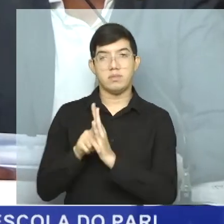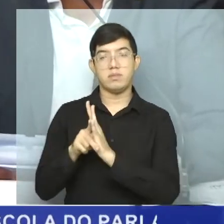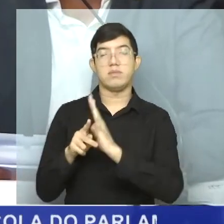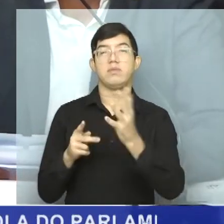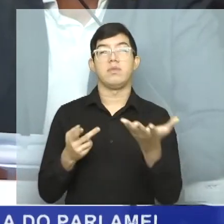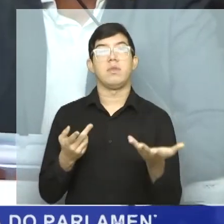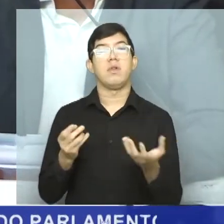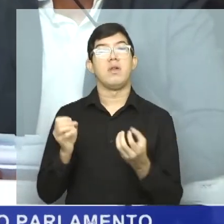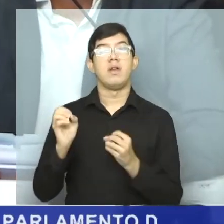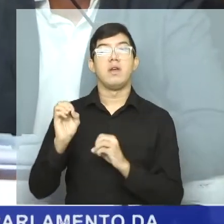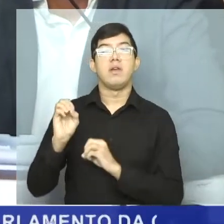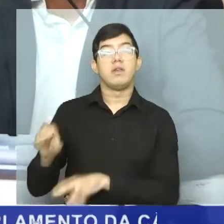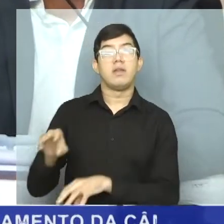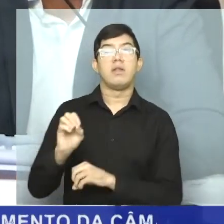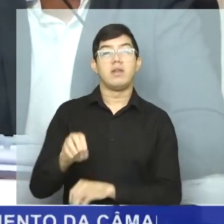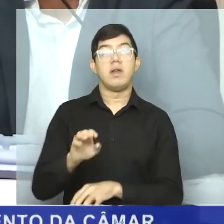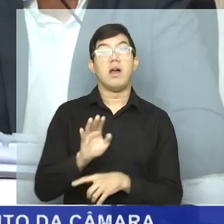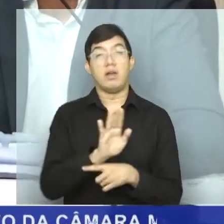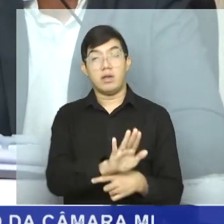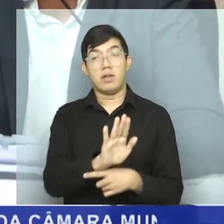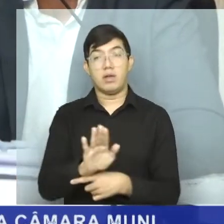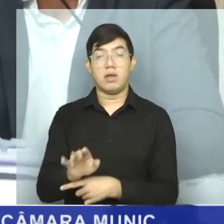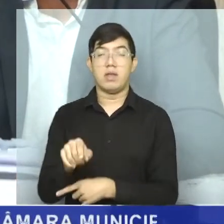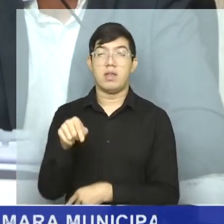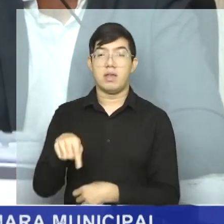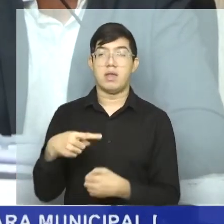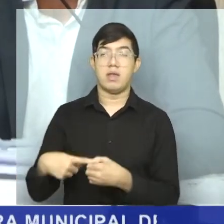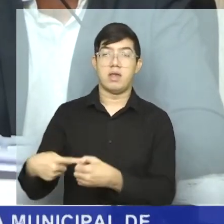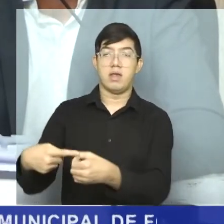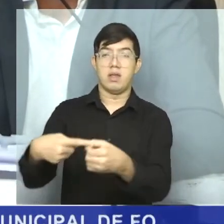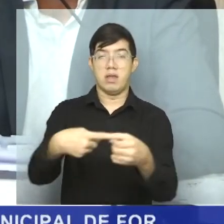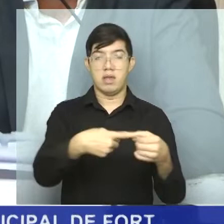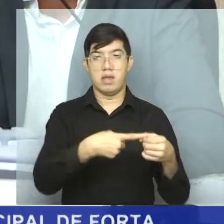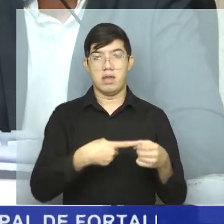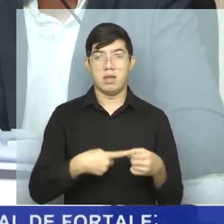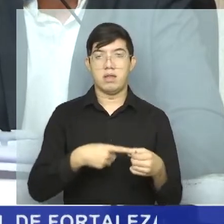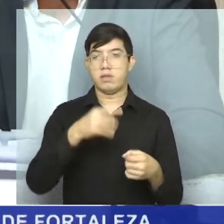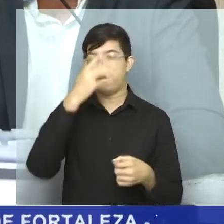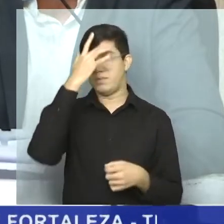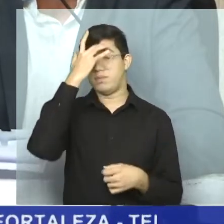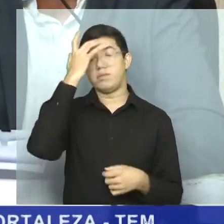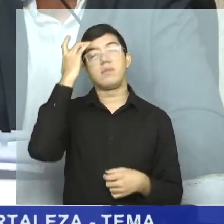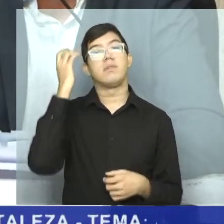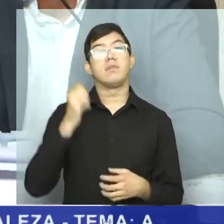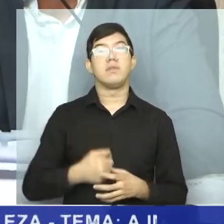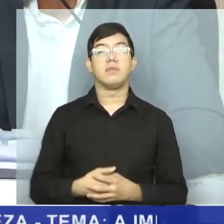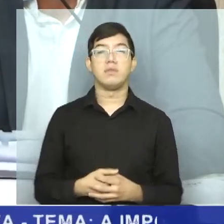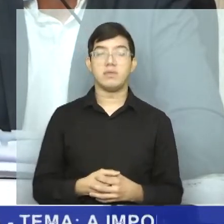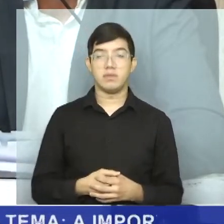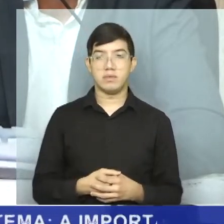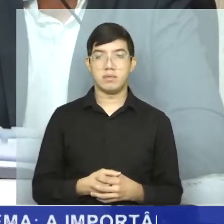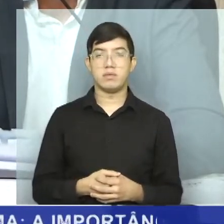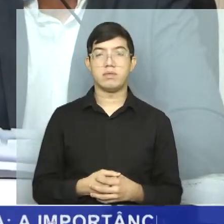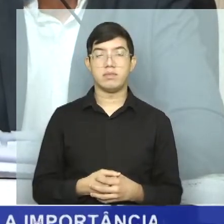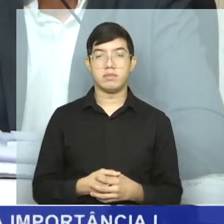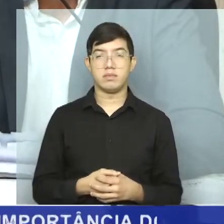aos municípios para proporcionar a efetividade, as